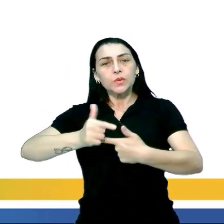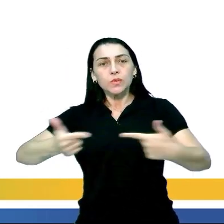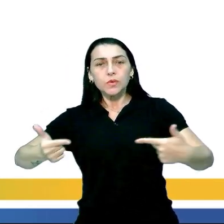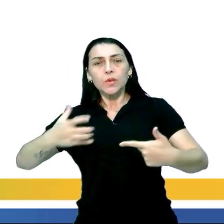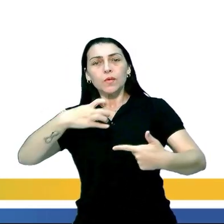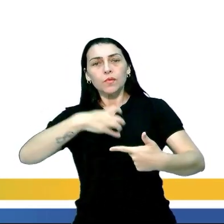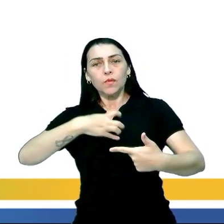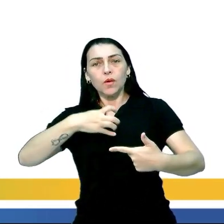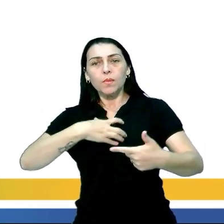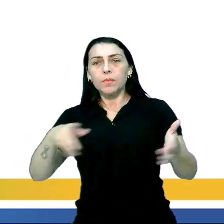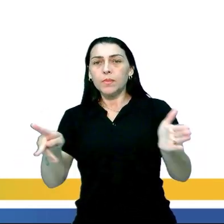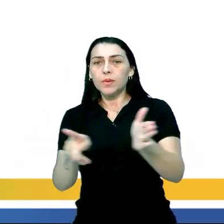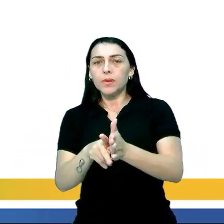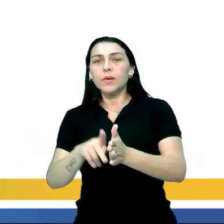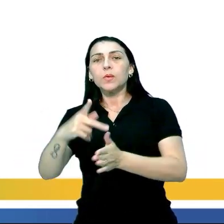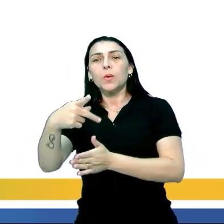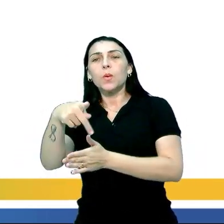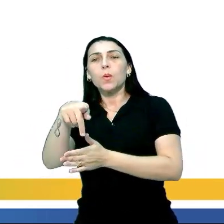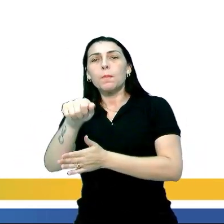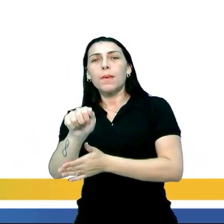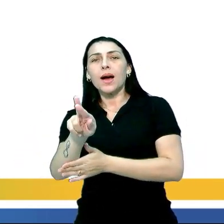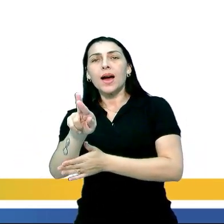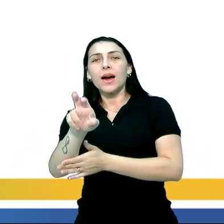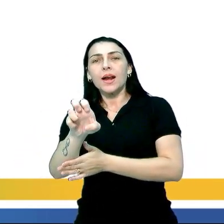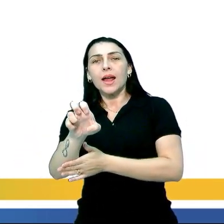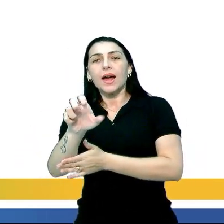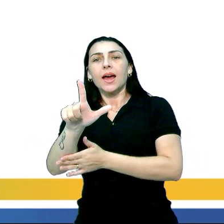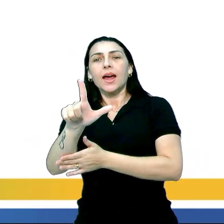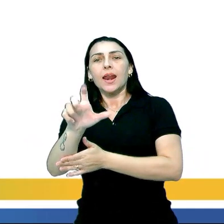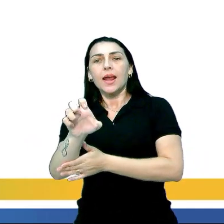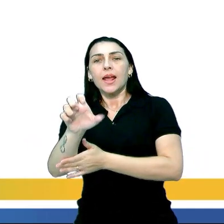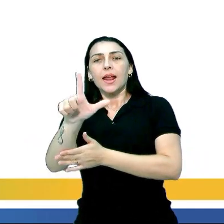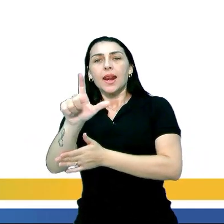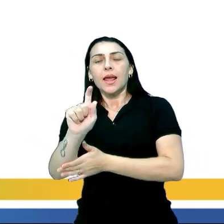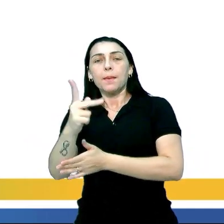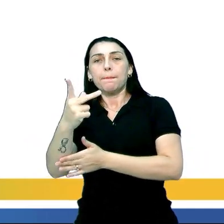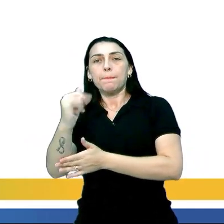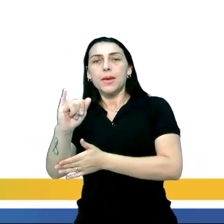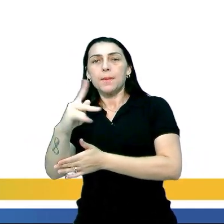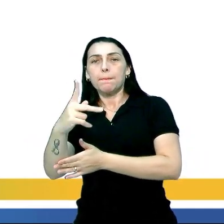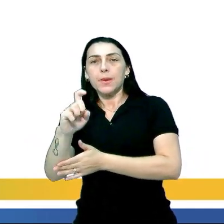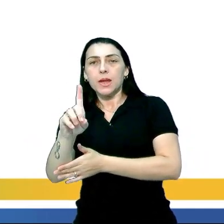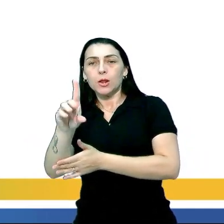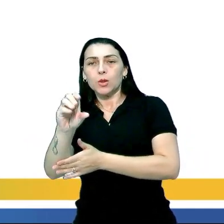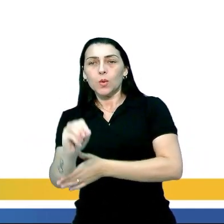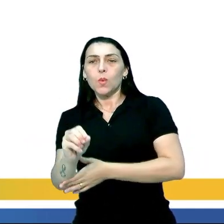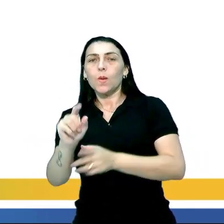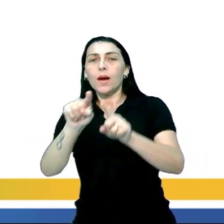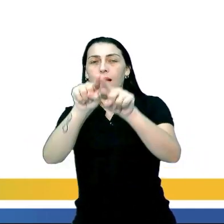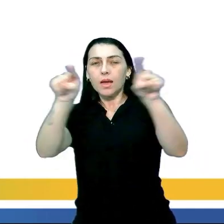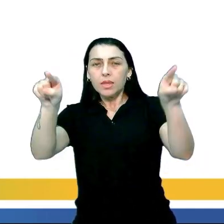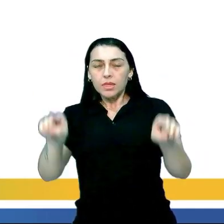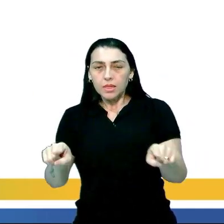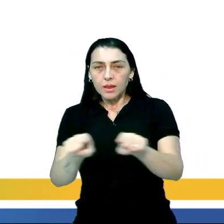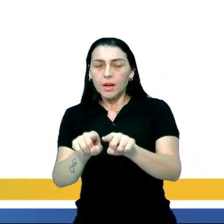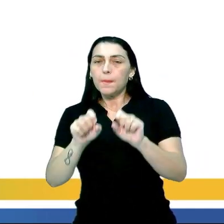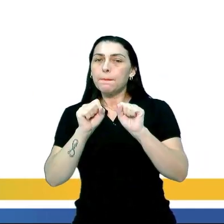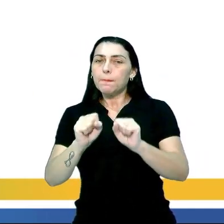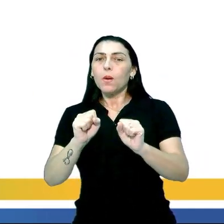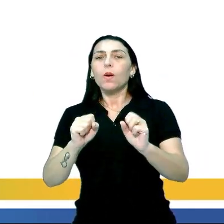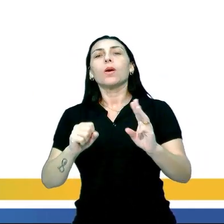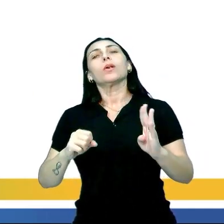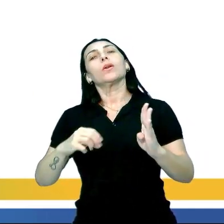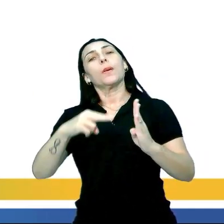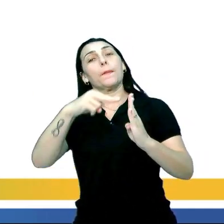geométricos de forma, mais especificamente o paralelepípedo retângulo. Também podemos chamar de